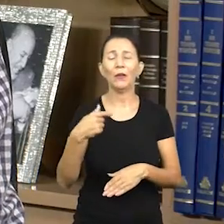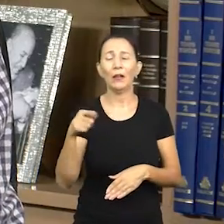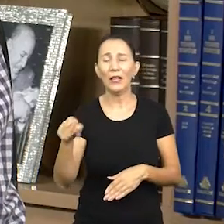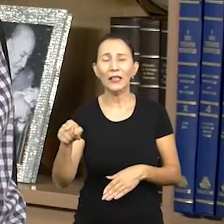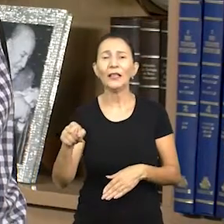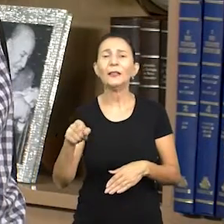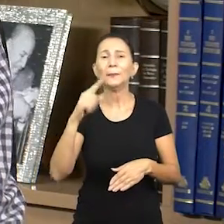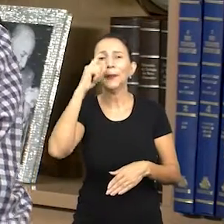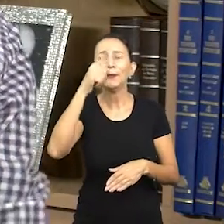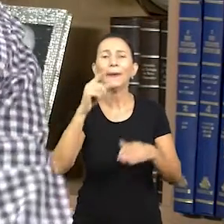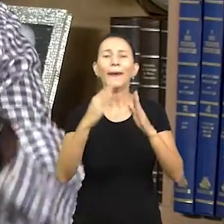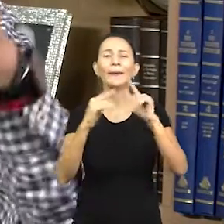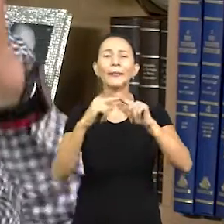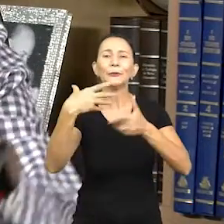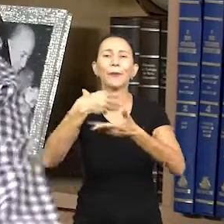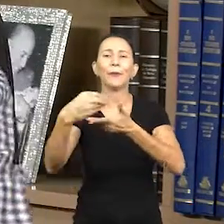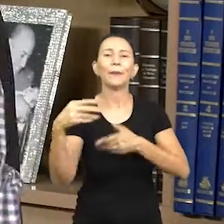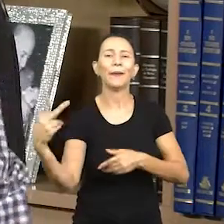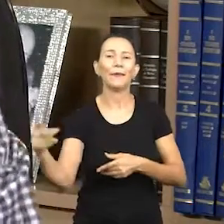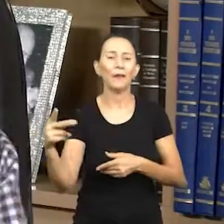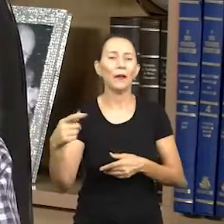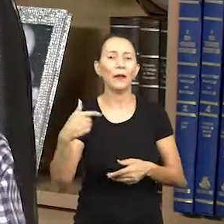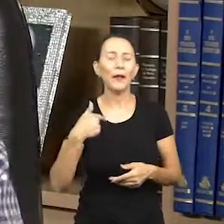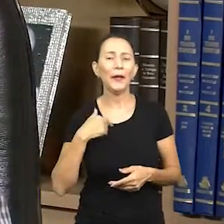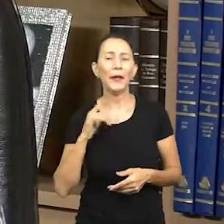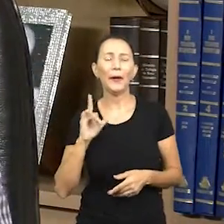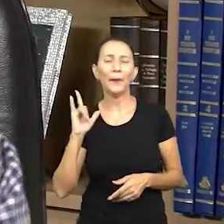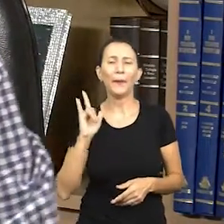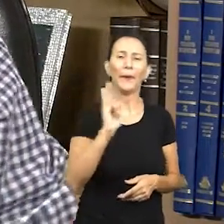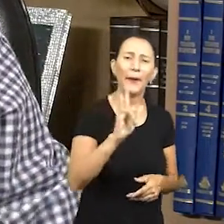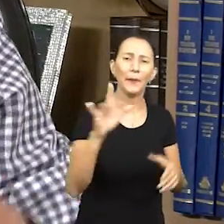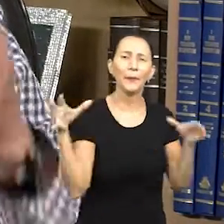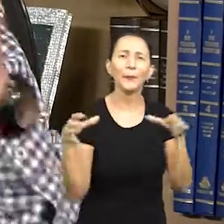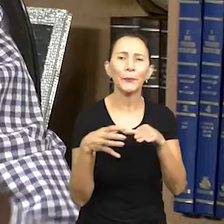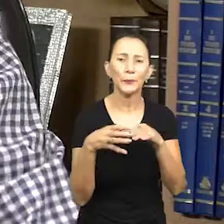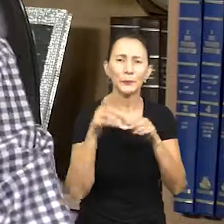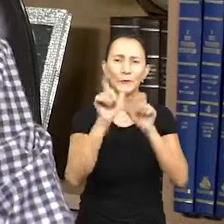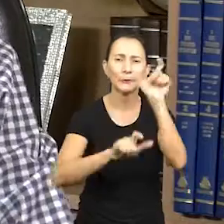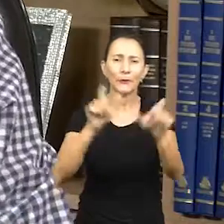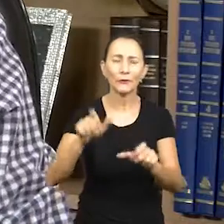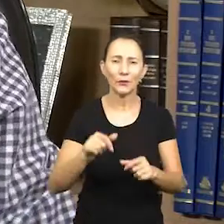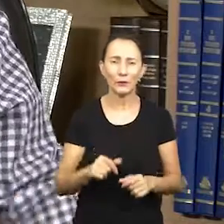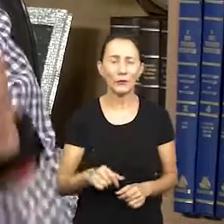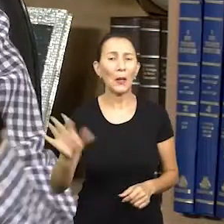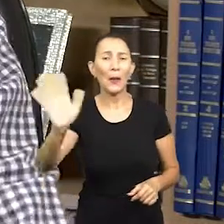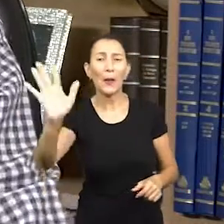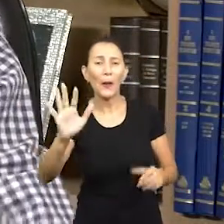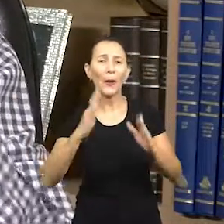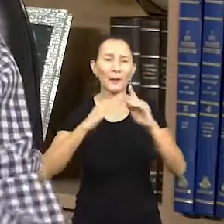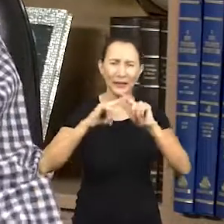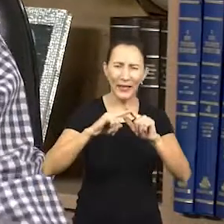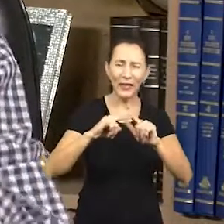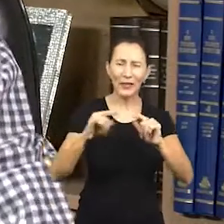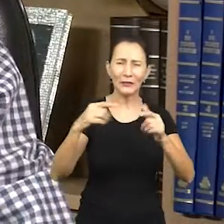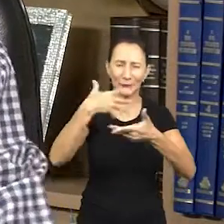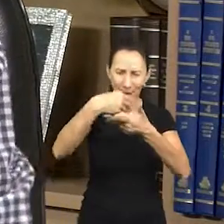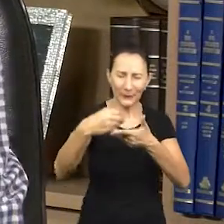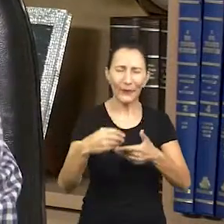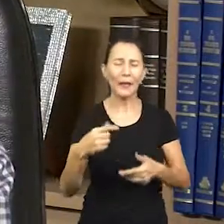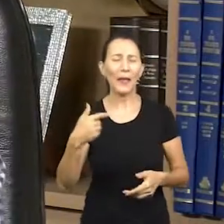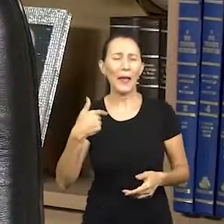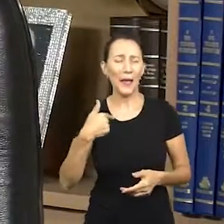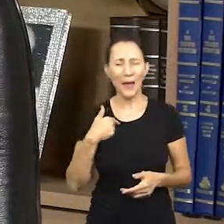né? Então ele diz assim, numa conferência aqui: igreja, repita comigo, eu amo